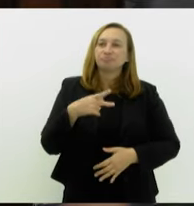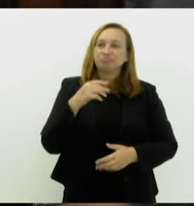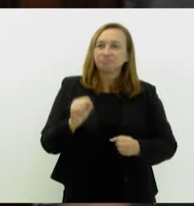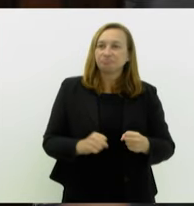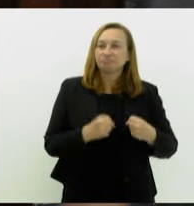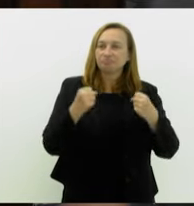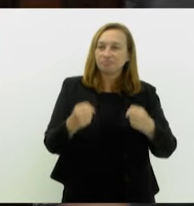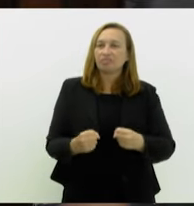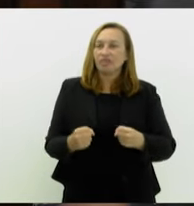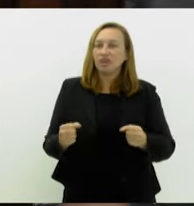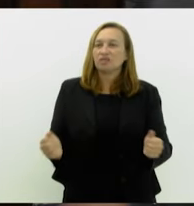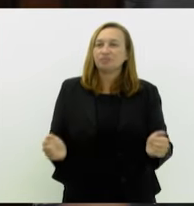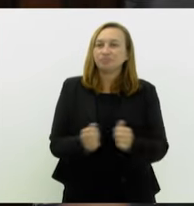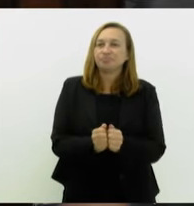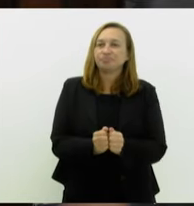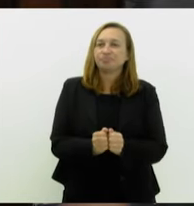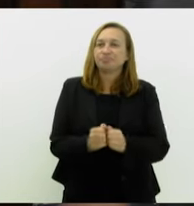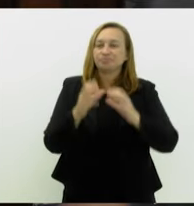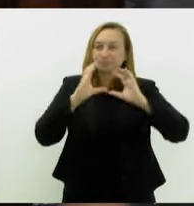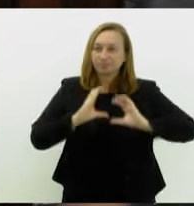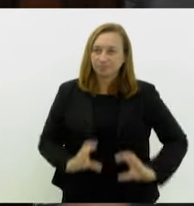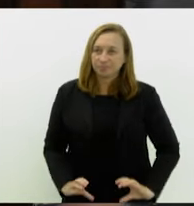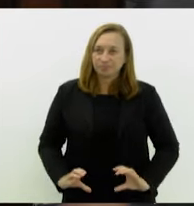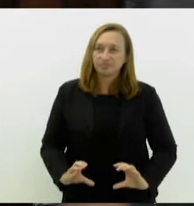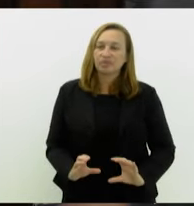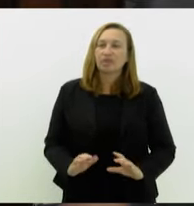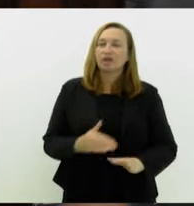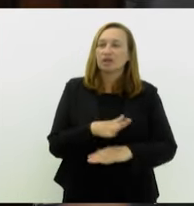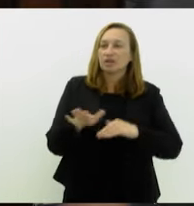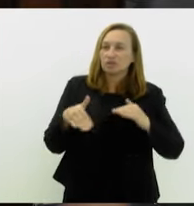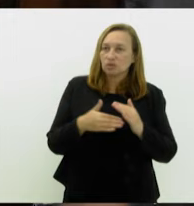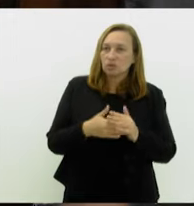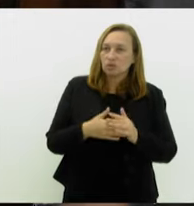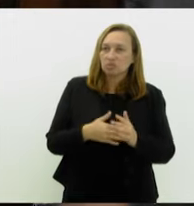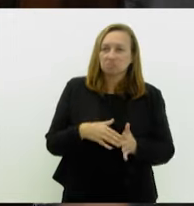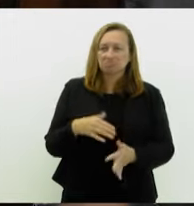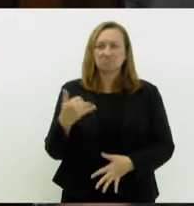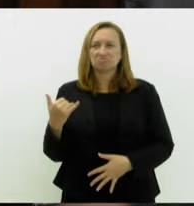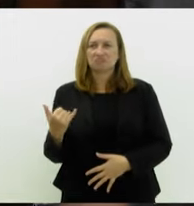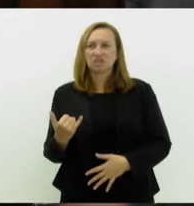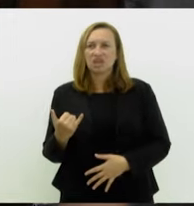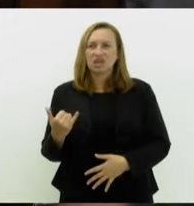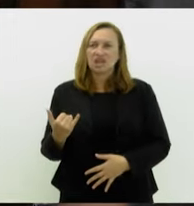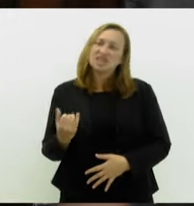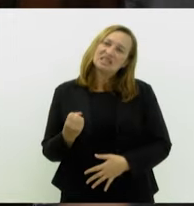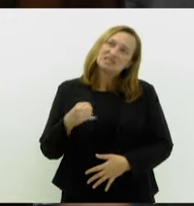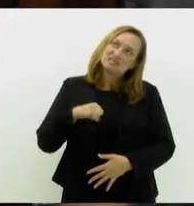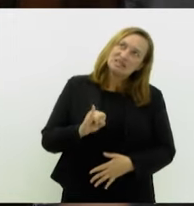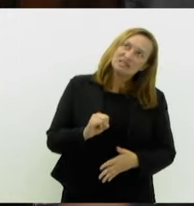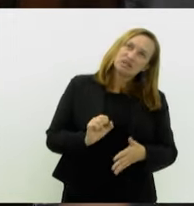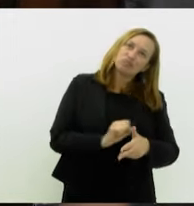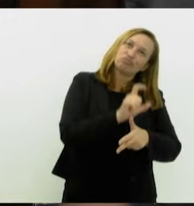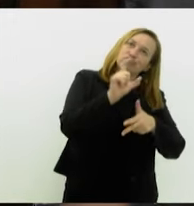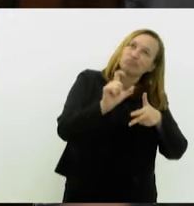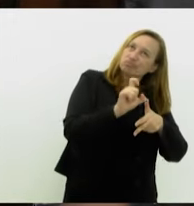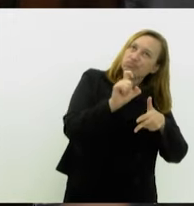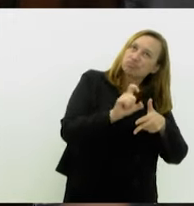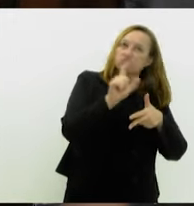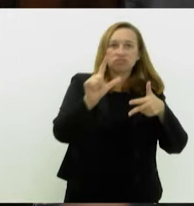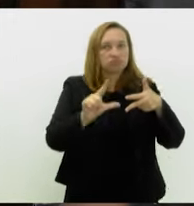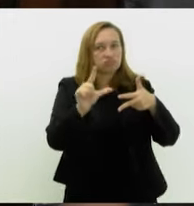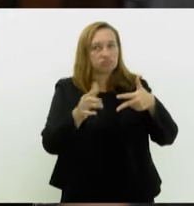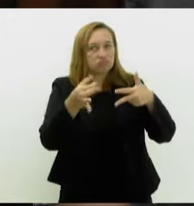reunidos que pro cidadão pra cidadã não interessa ser executivo legislativo ou